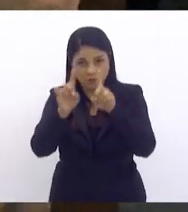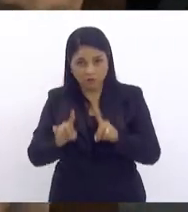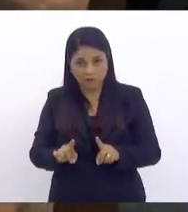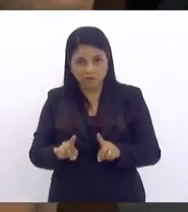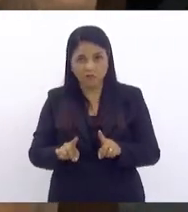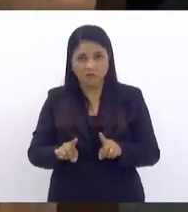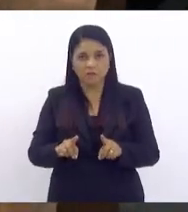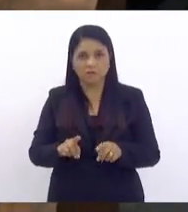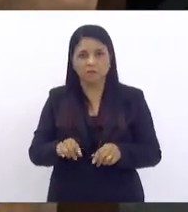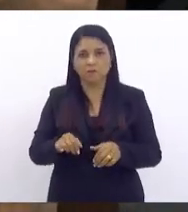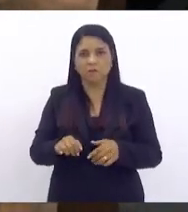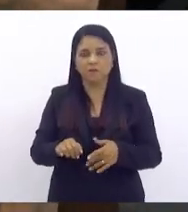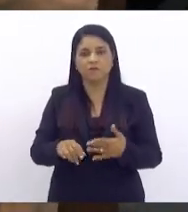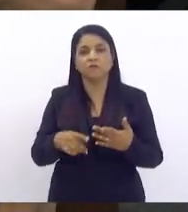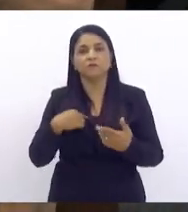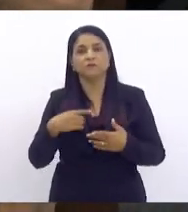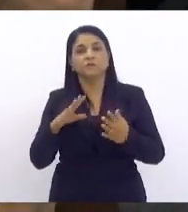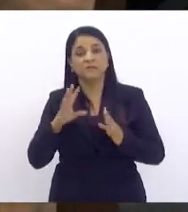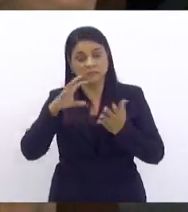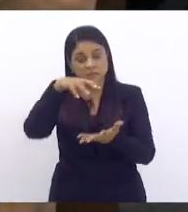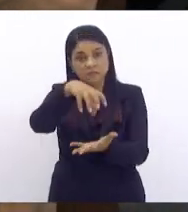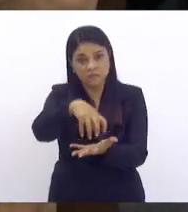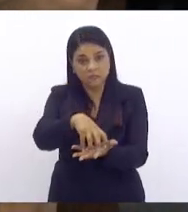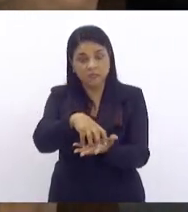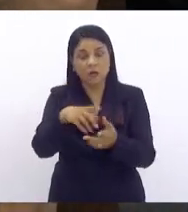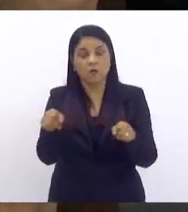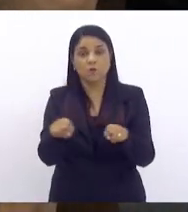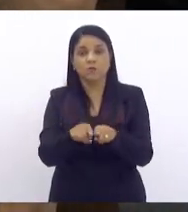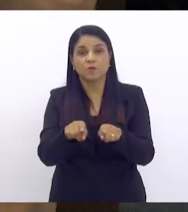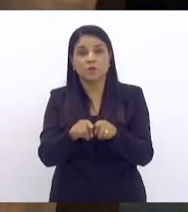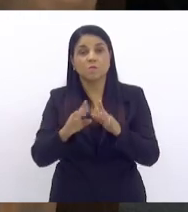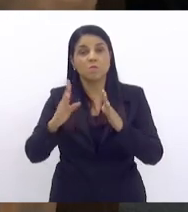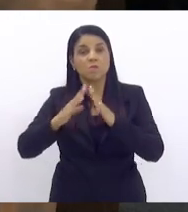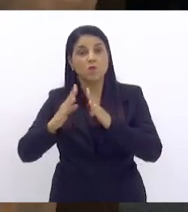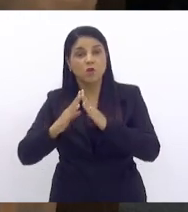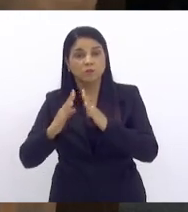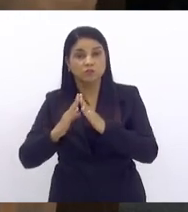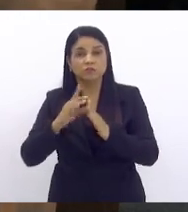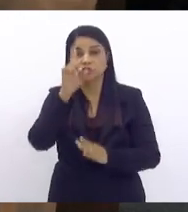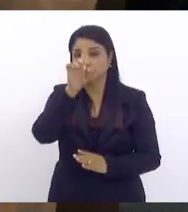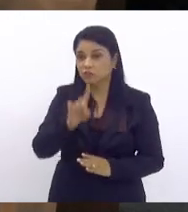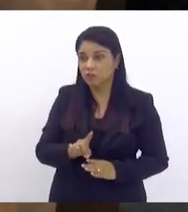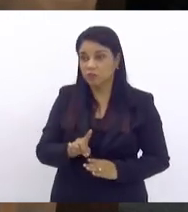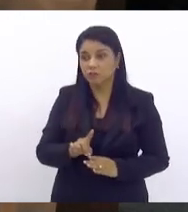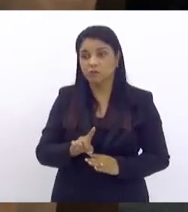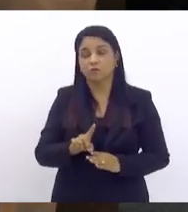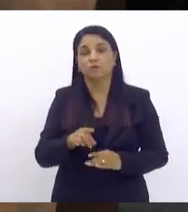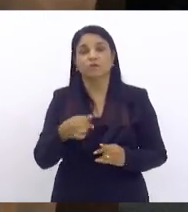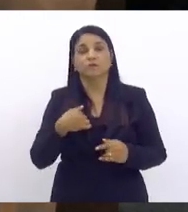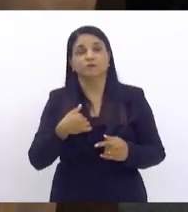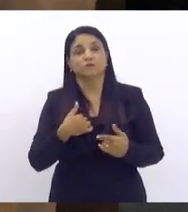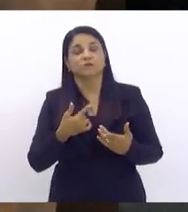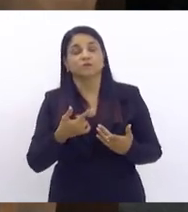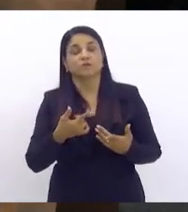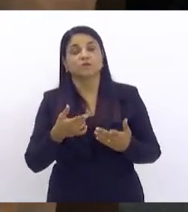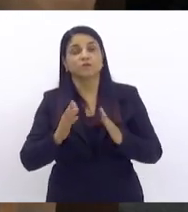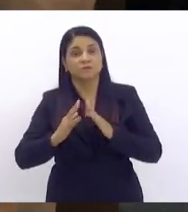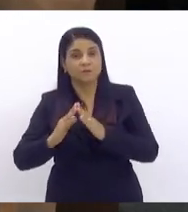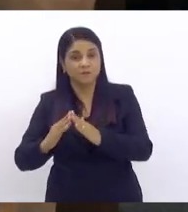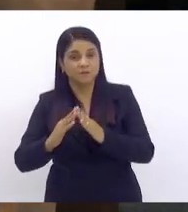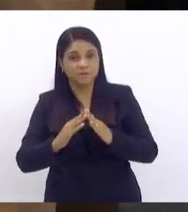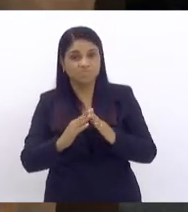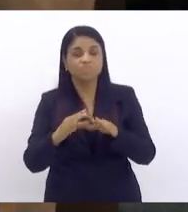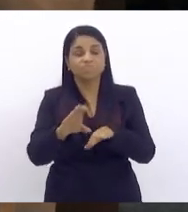é algo que é central para que a gente entenda que moradia é direito. Moradia está previsto na